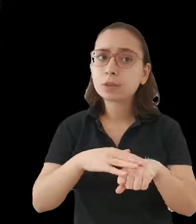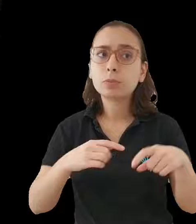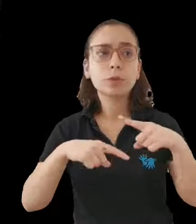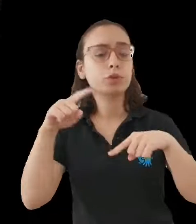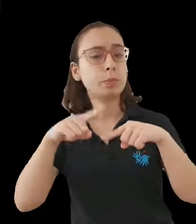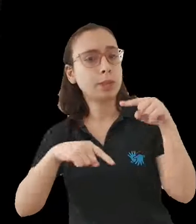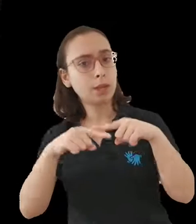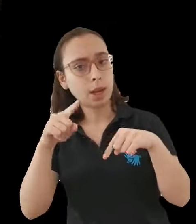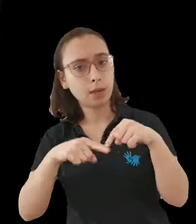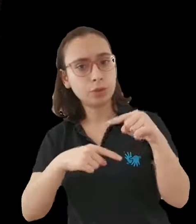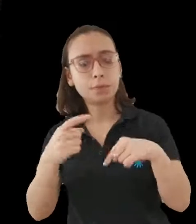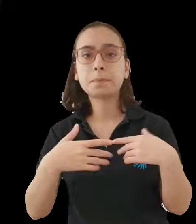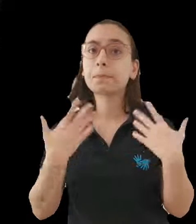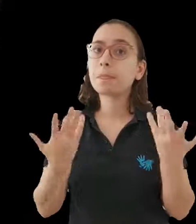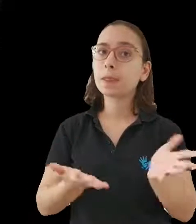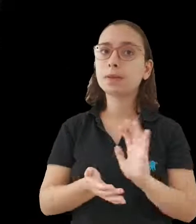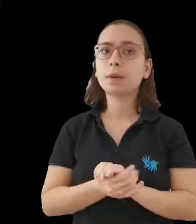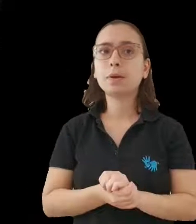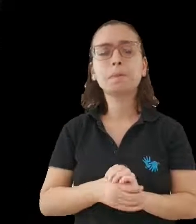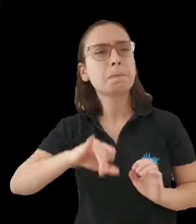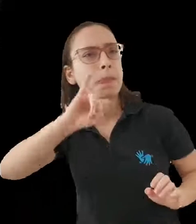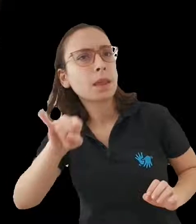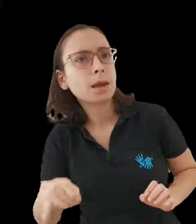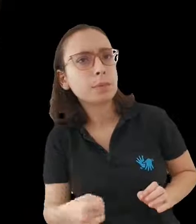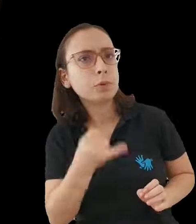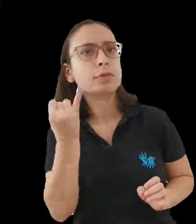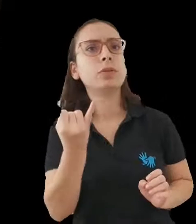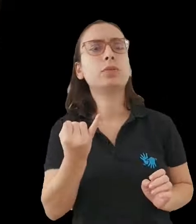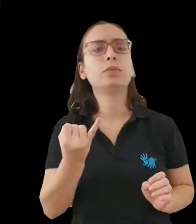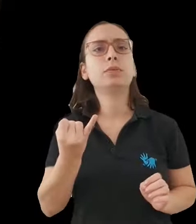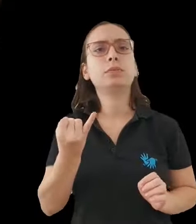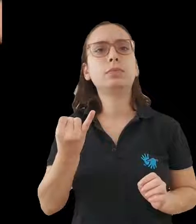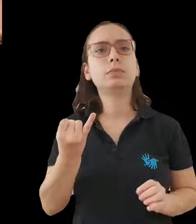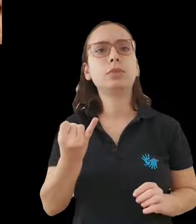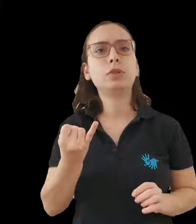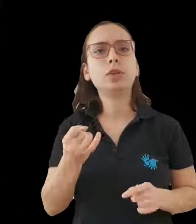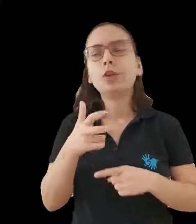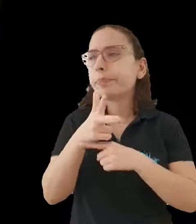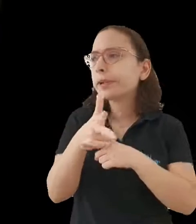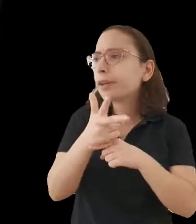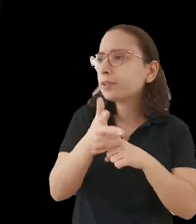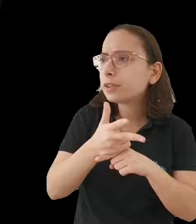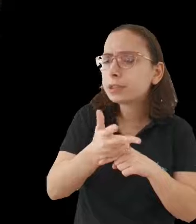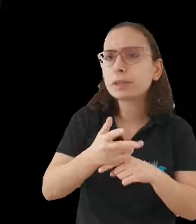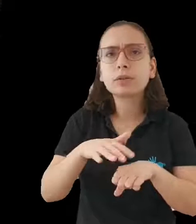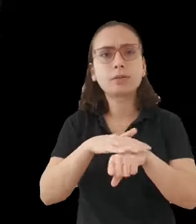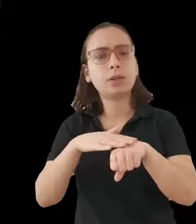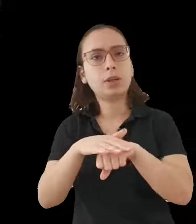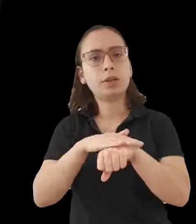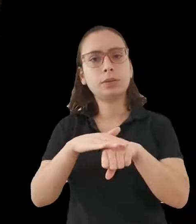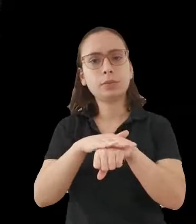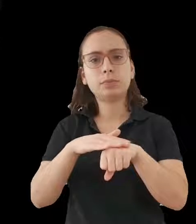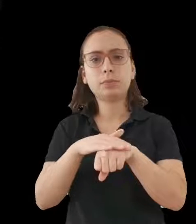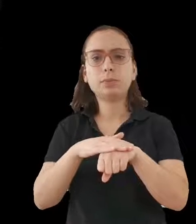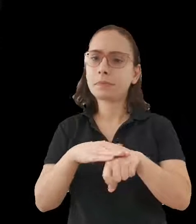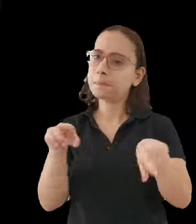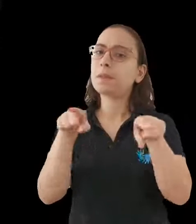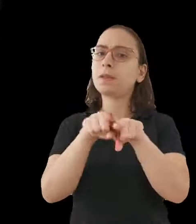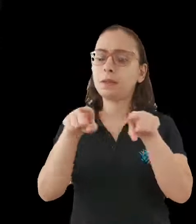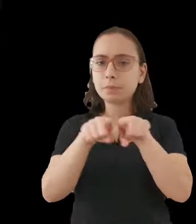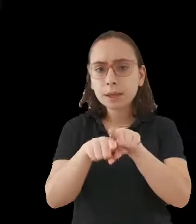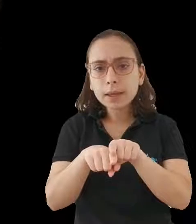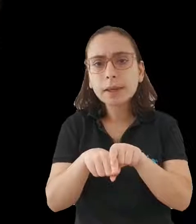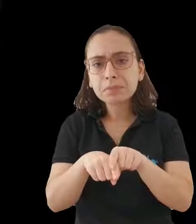alguns materiais. Então, a gente aproveitou para gravar essa nossa conversa, para que